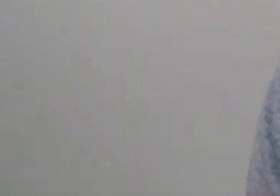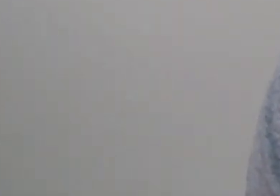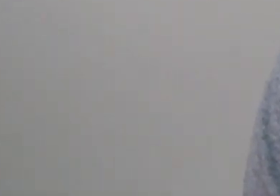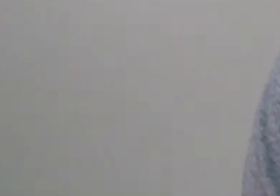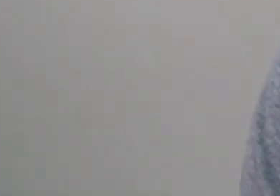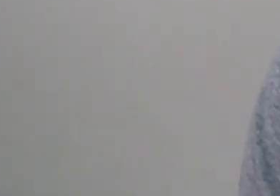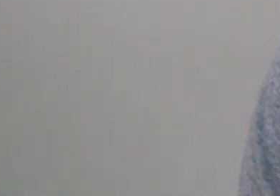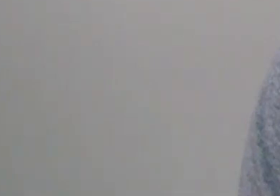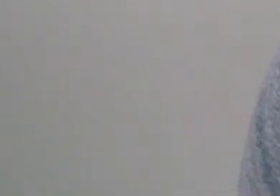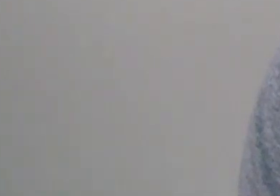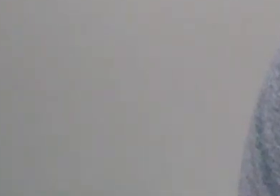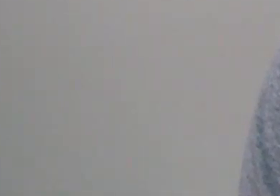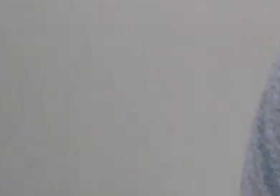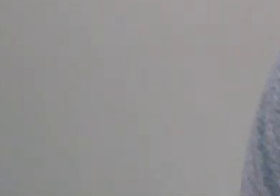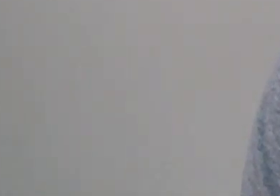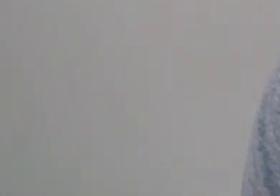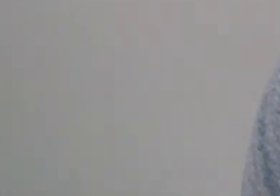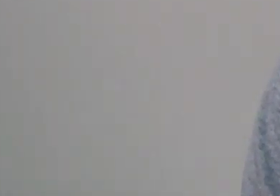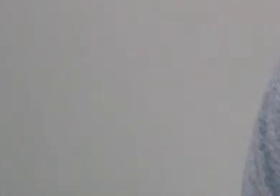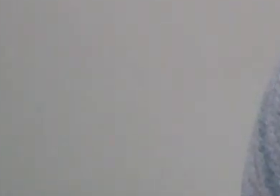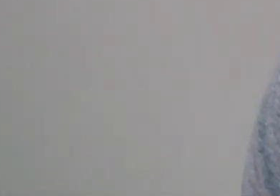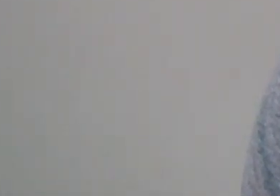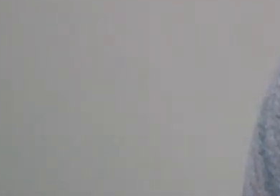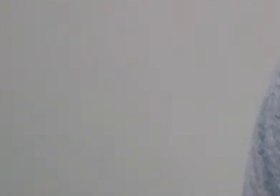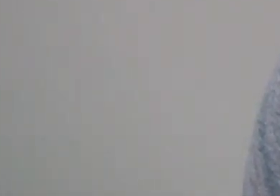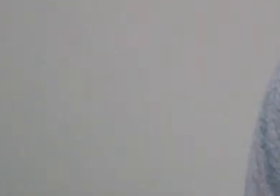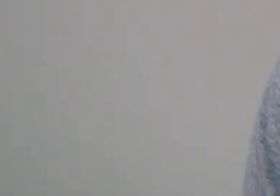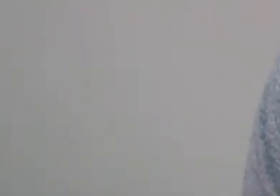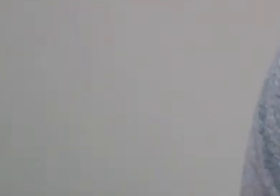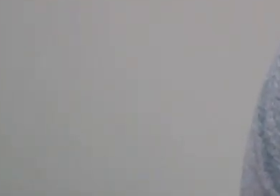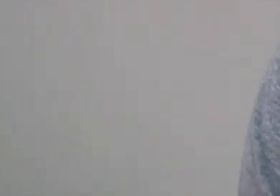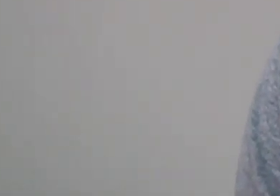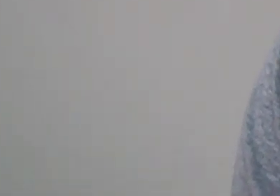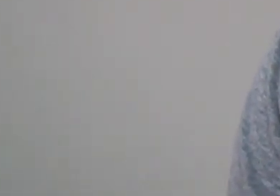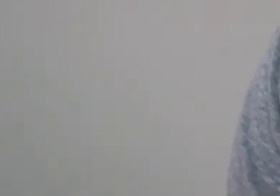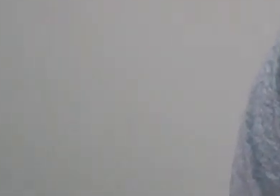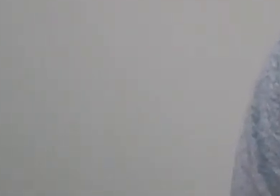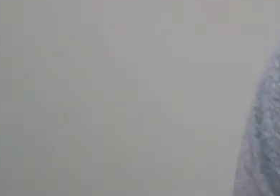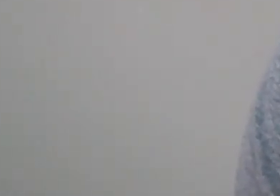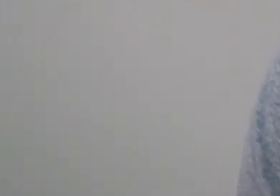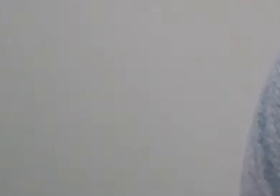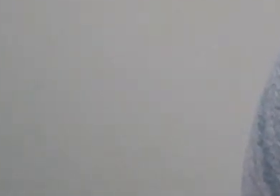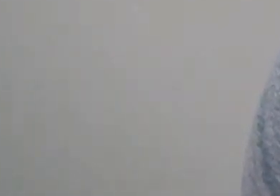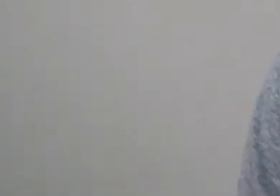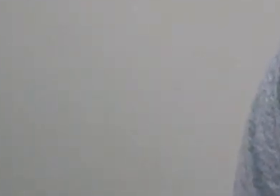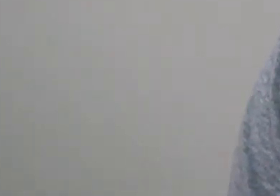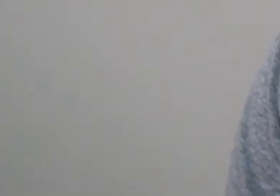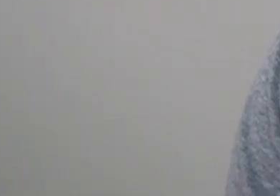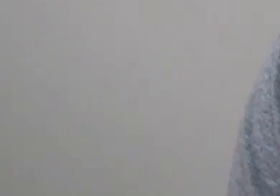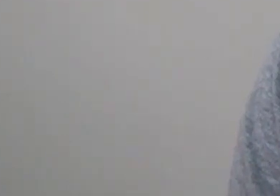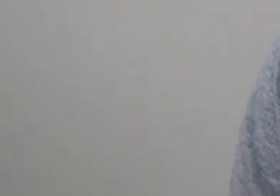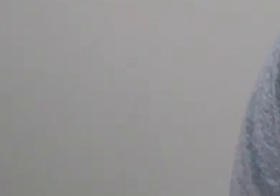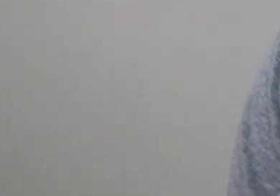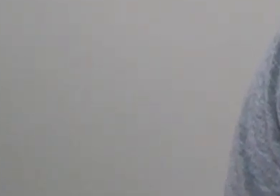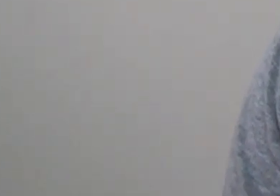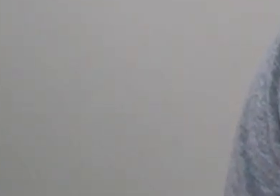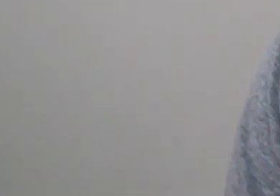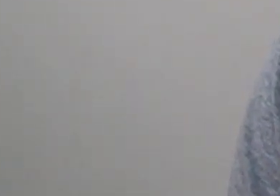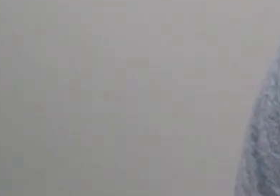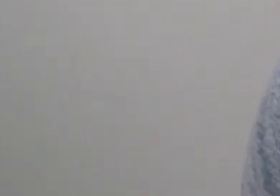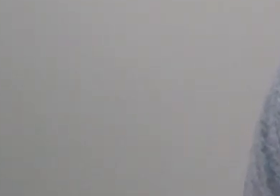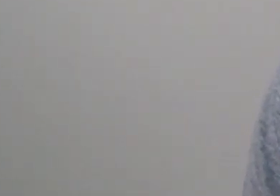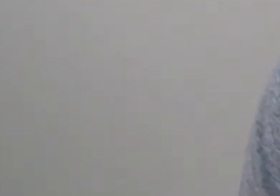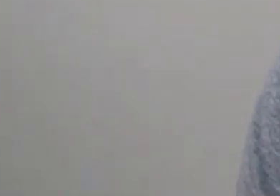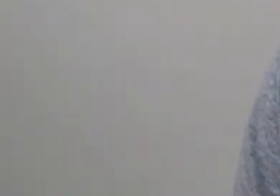sei que você passou por momentos difíceis, a perda do seu irmão, do seu pai, mas devemos entender os propósitos de Deus e dizer que a população de Caxias